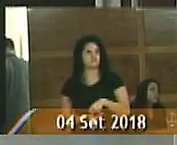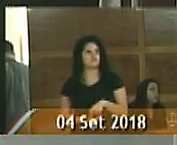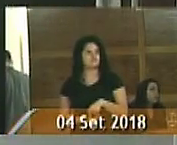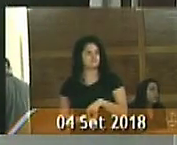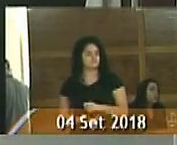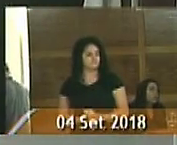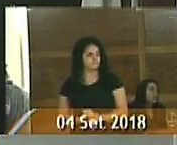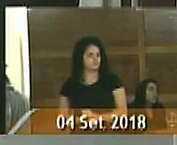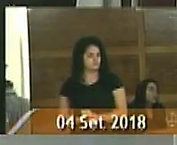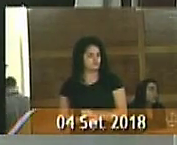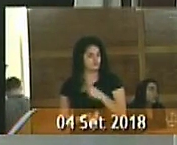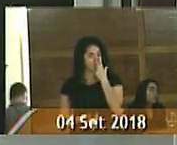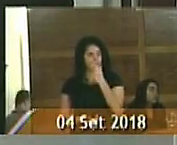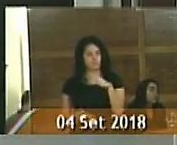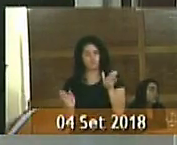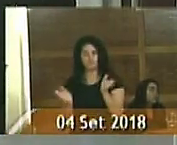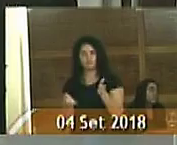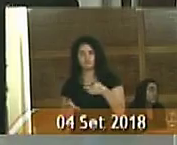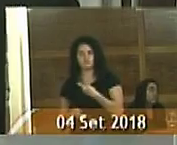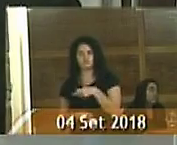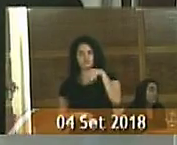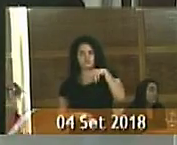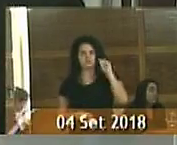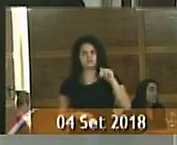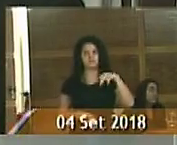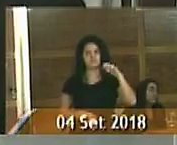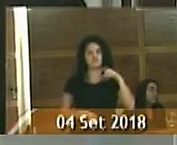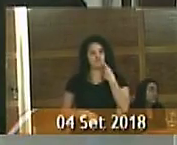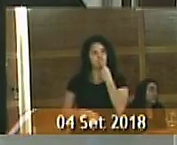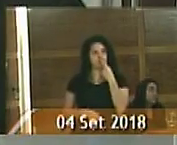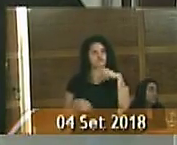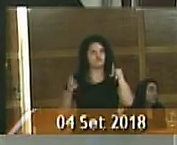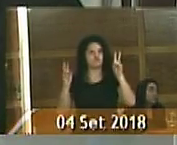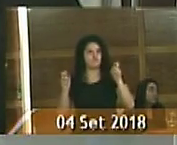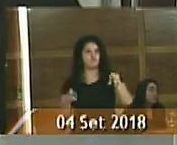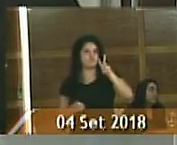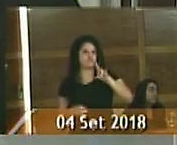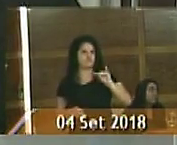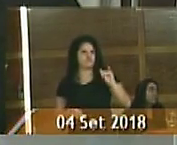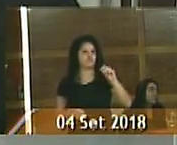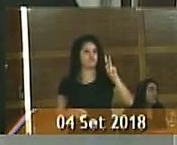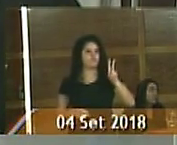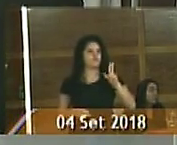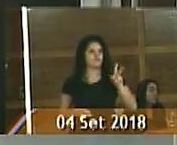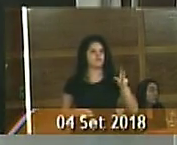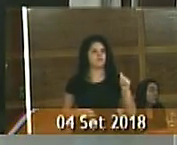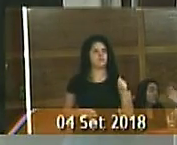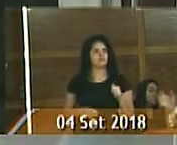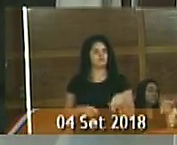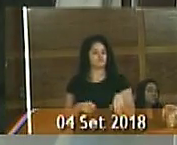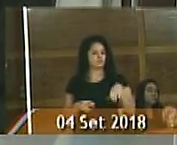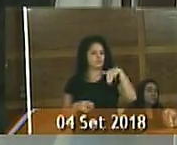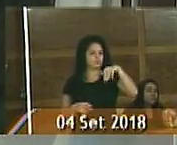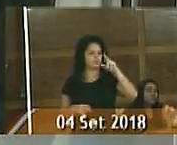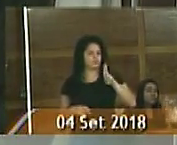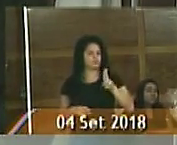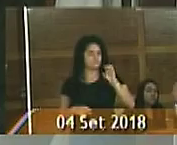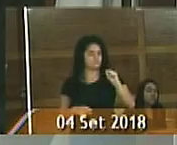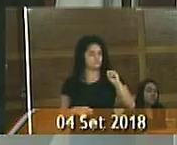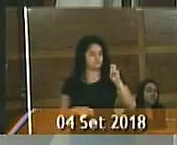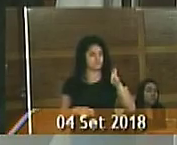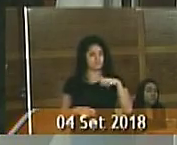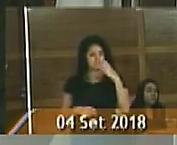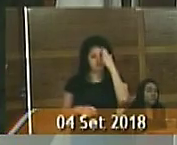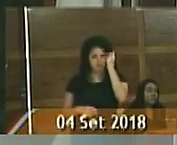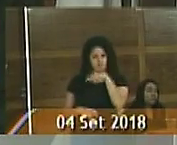tão igual hoje o ministro falou lá sobre as viúvas do Museu Nacional, aquilo ali... Sabe o que